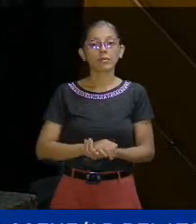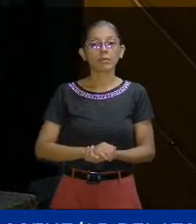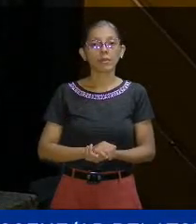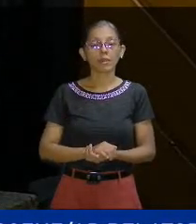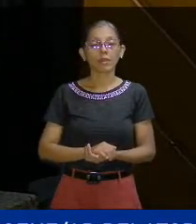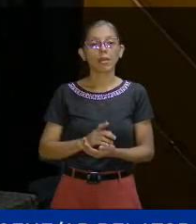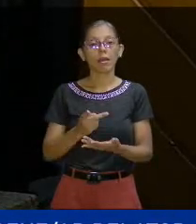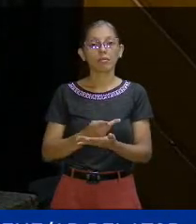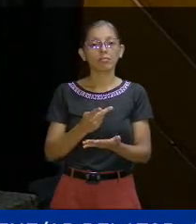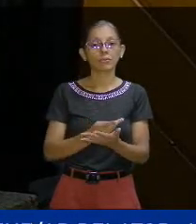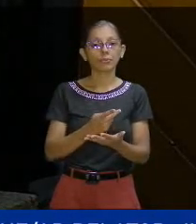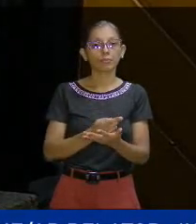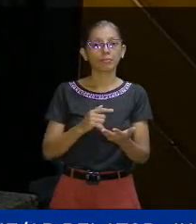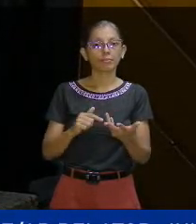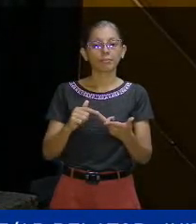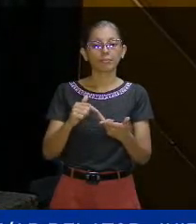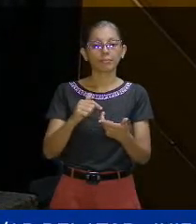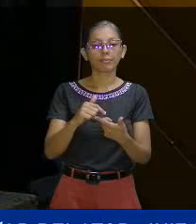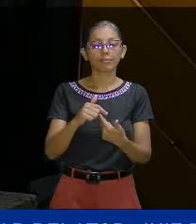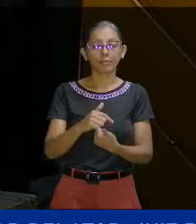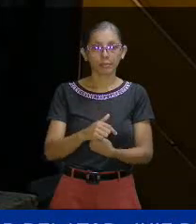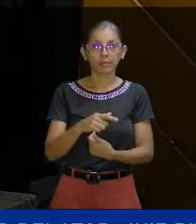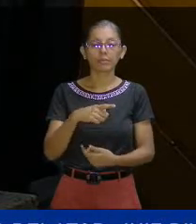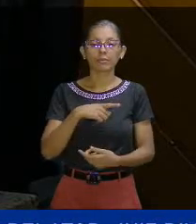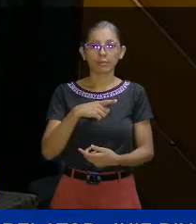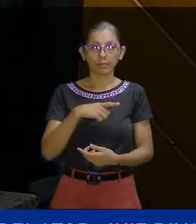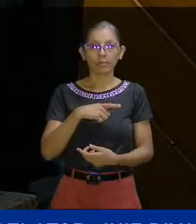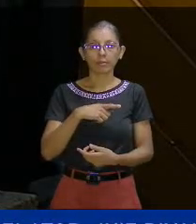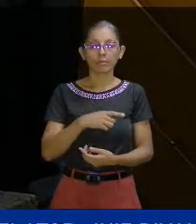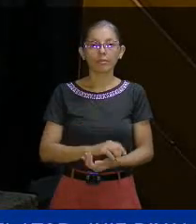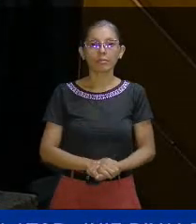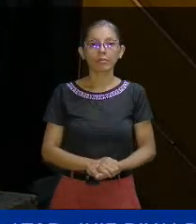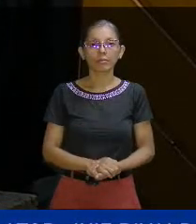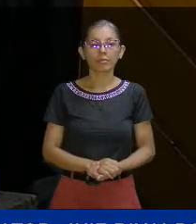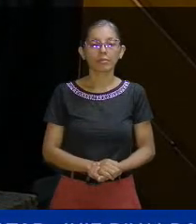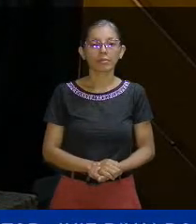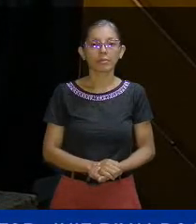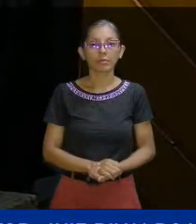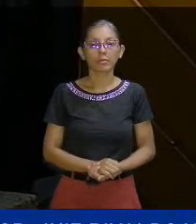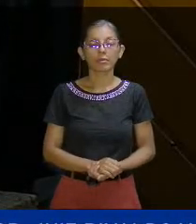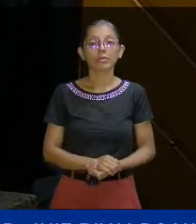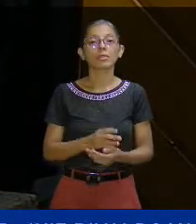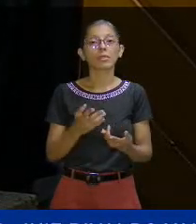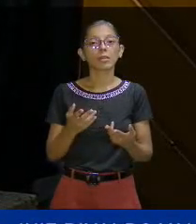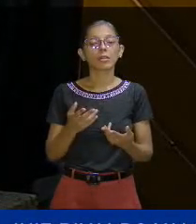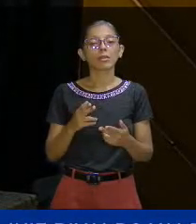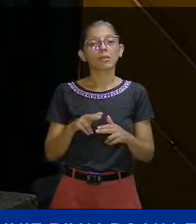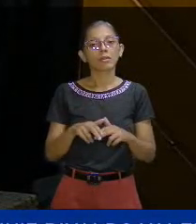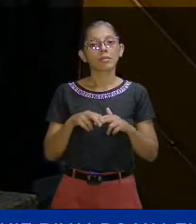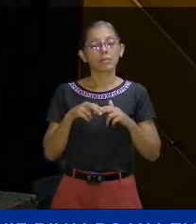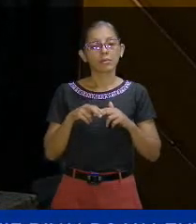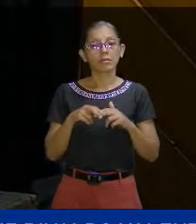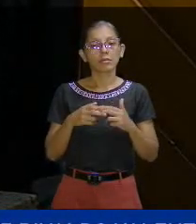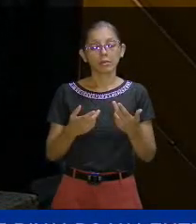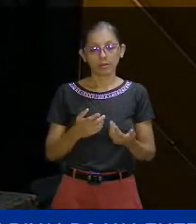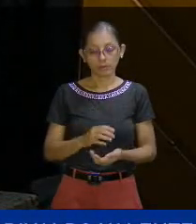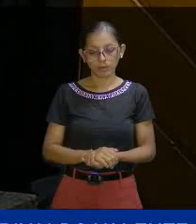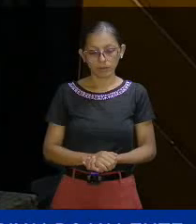fixando R$20.000 para 5 plataformas. A doutrina, por sua vez, defendem